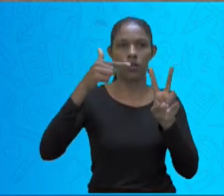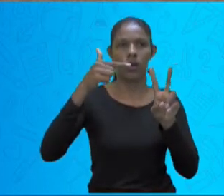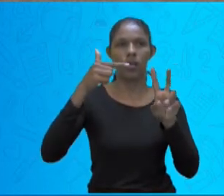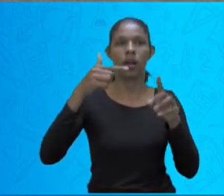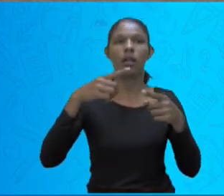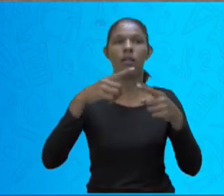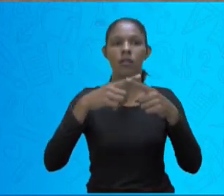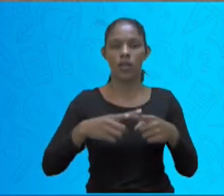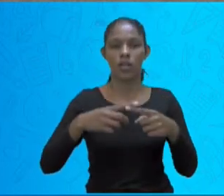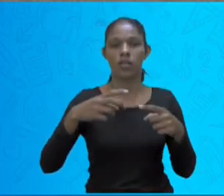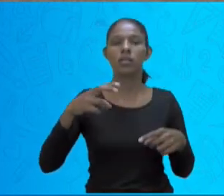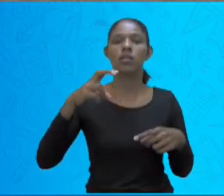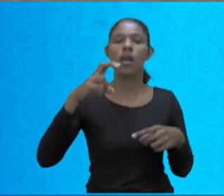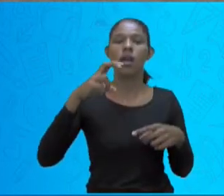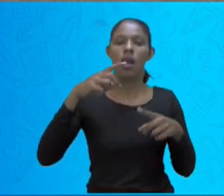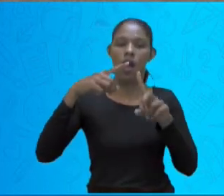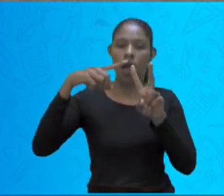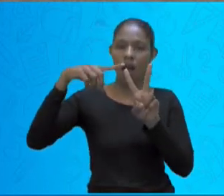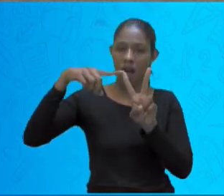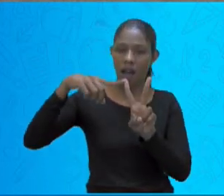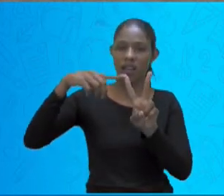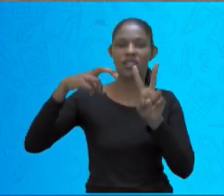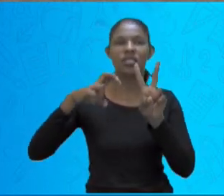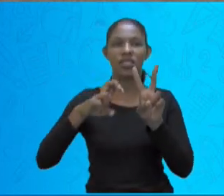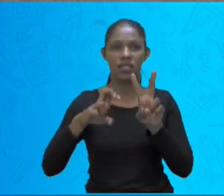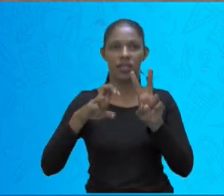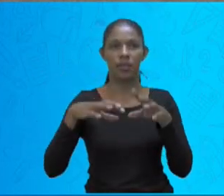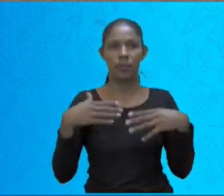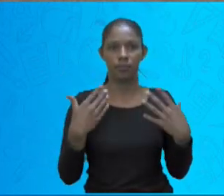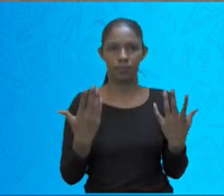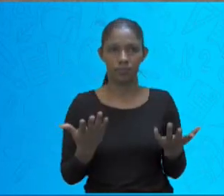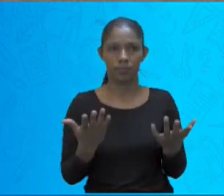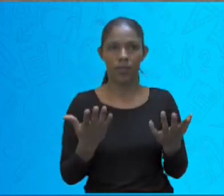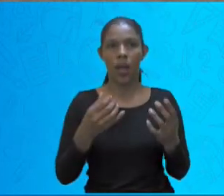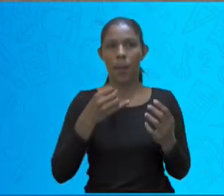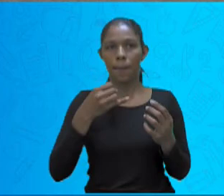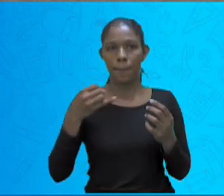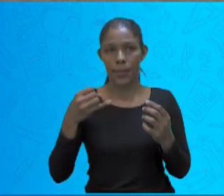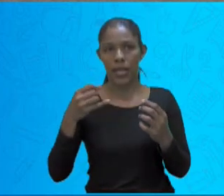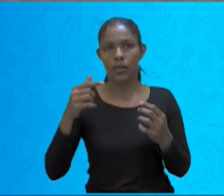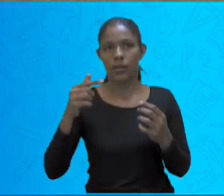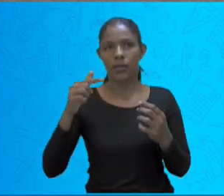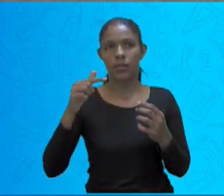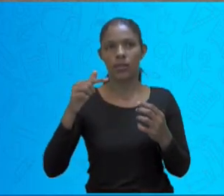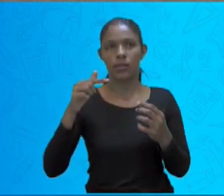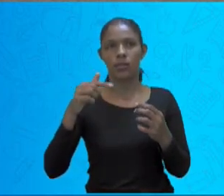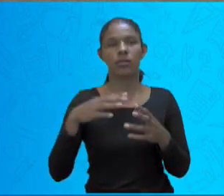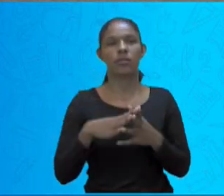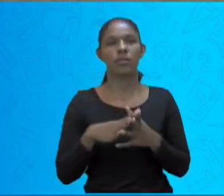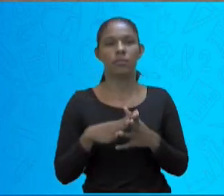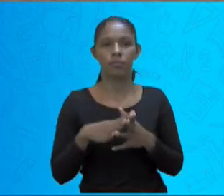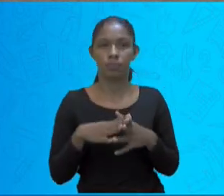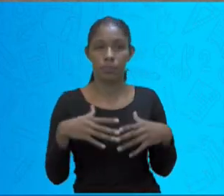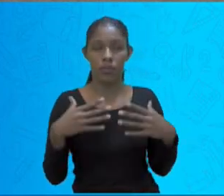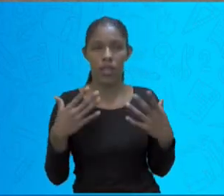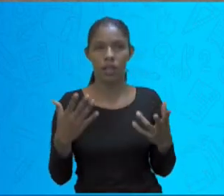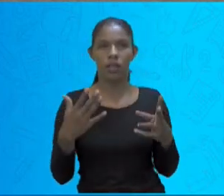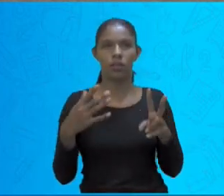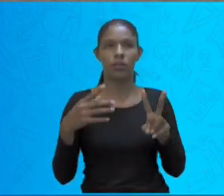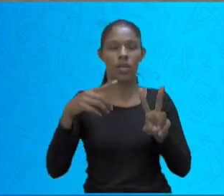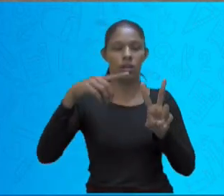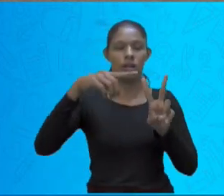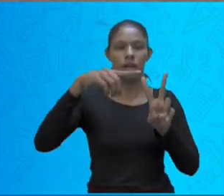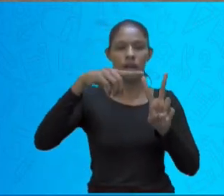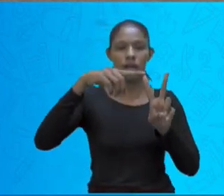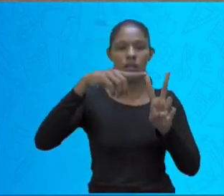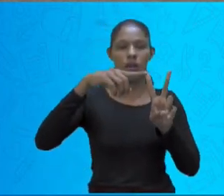aplicando a propriedade, eu posso tirar da raiz, porque a raiz quadrada de 7 ao quadrado é 7, 7 vezes 7,